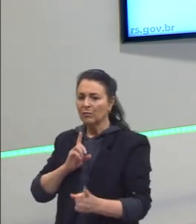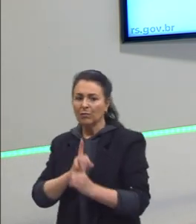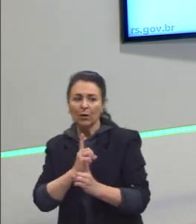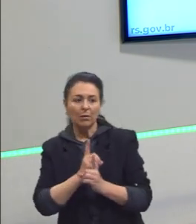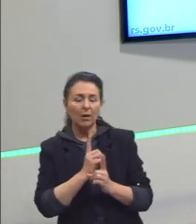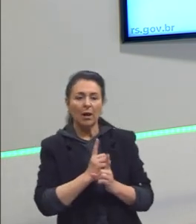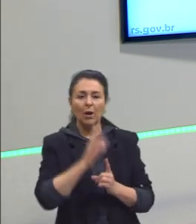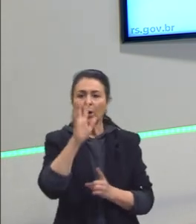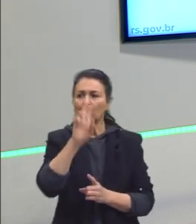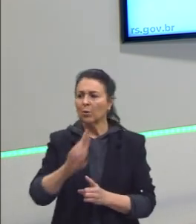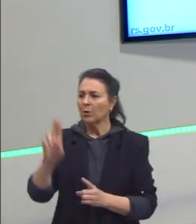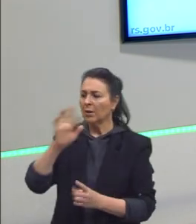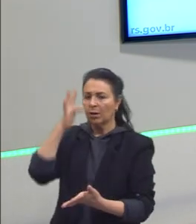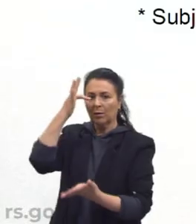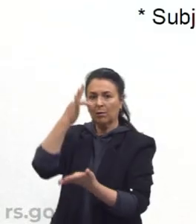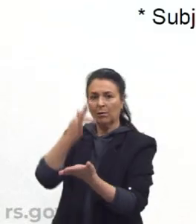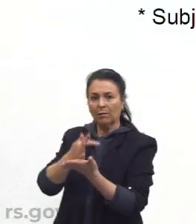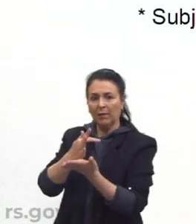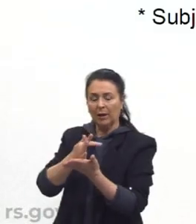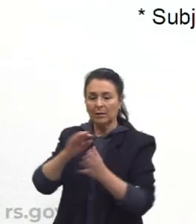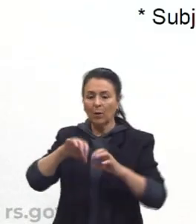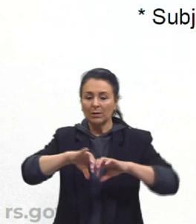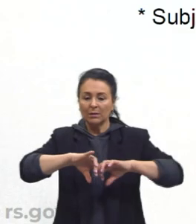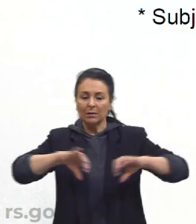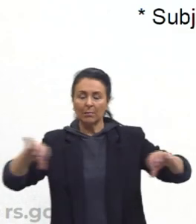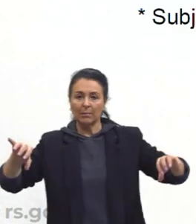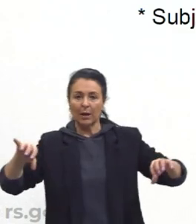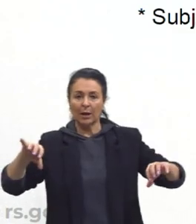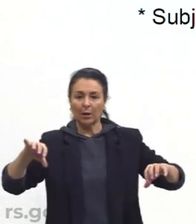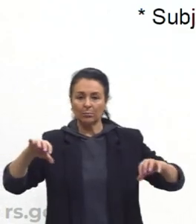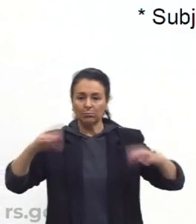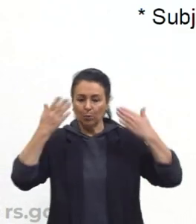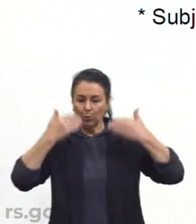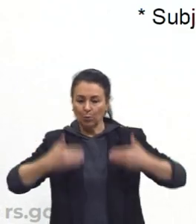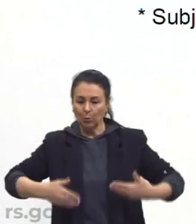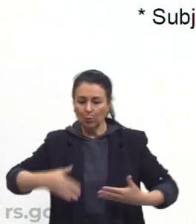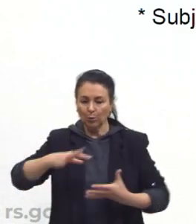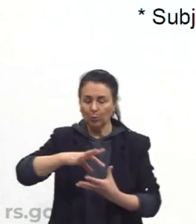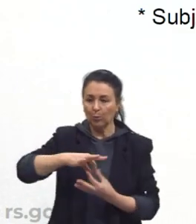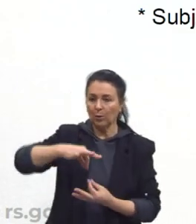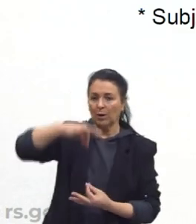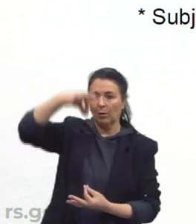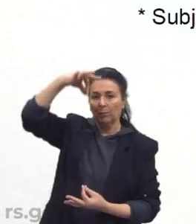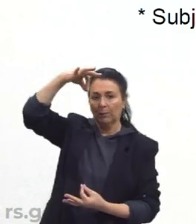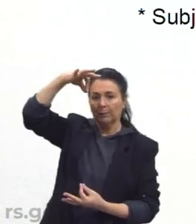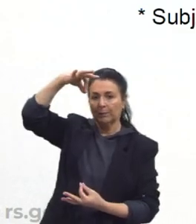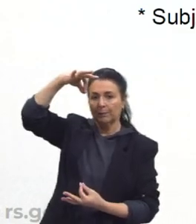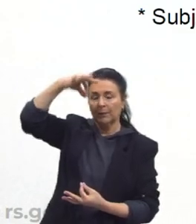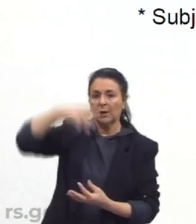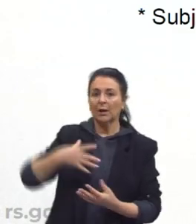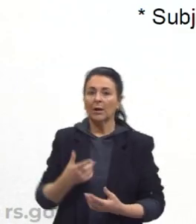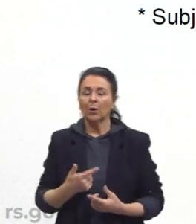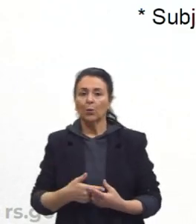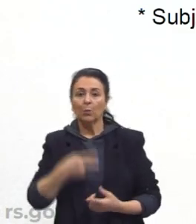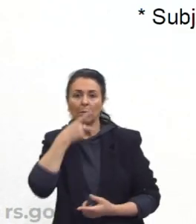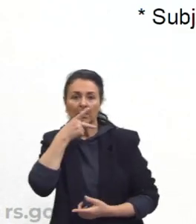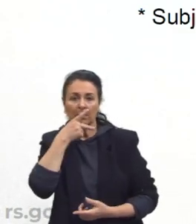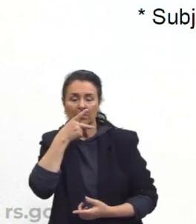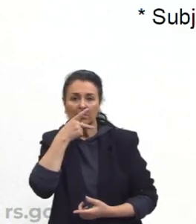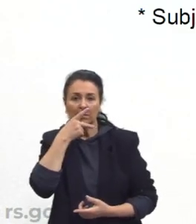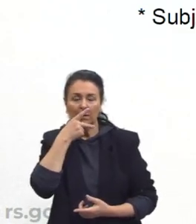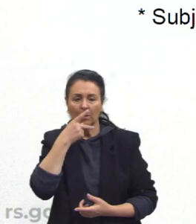nessa separação entre corpo e alma a alma superior Brasil dentro do Platão